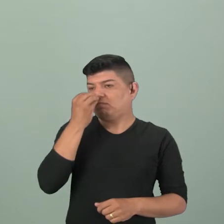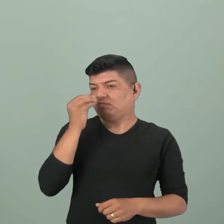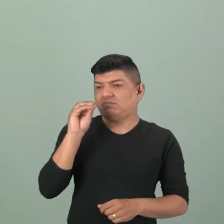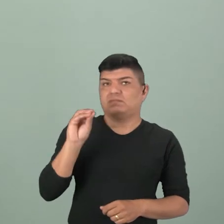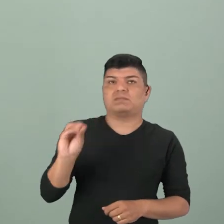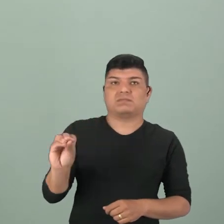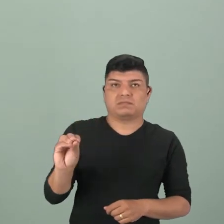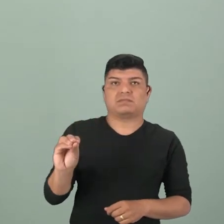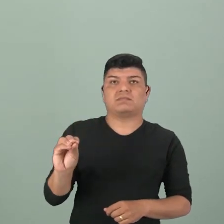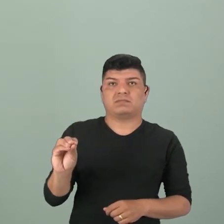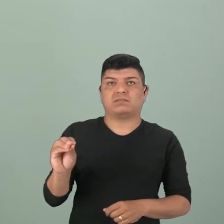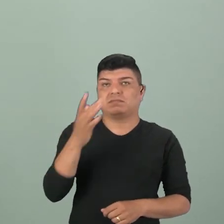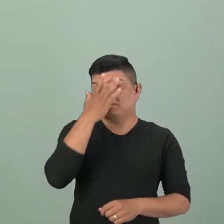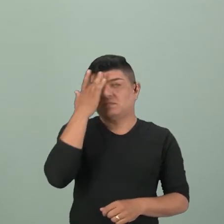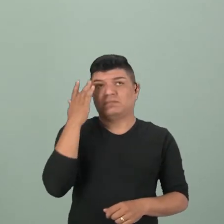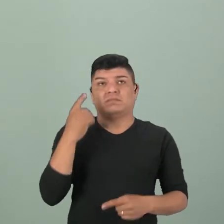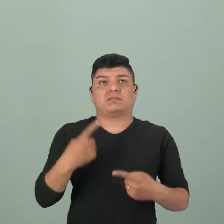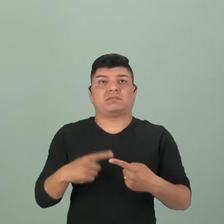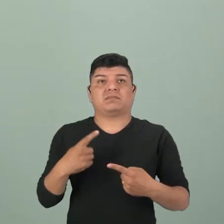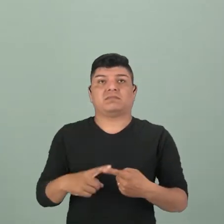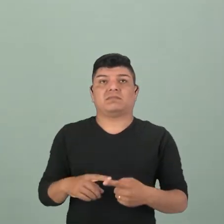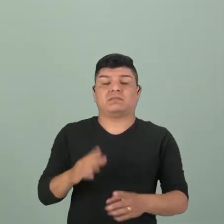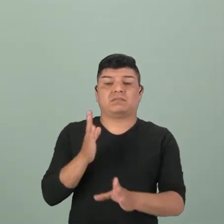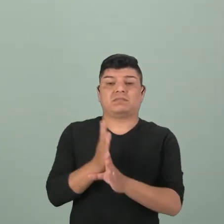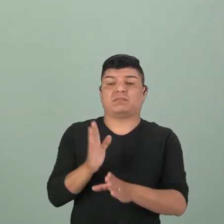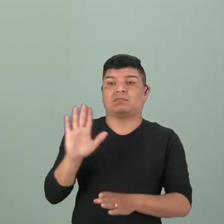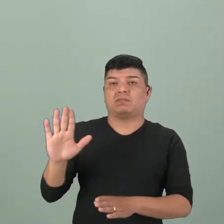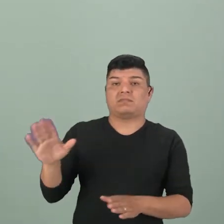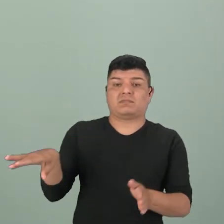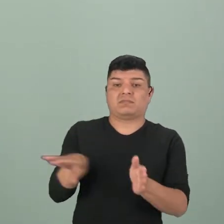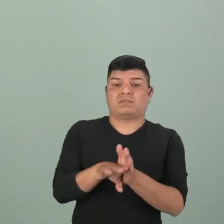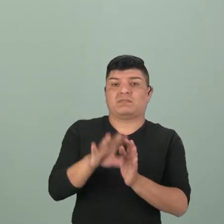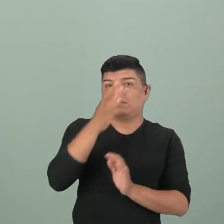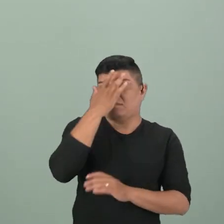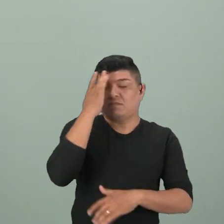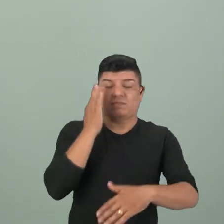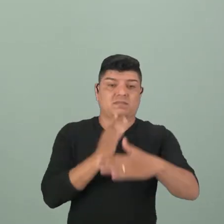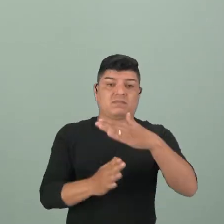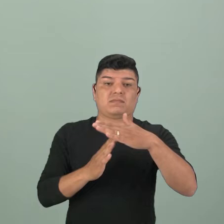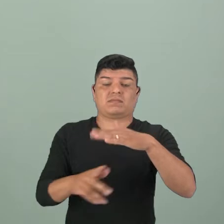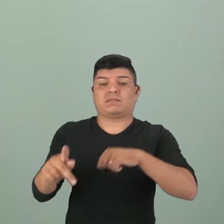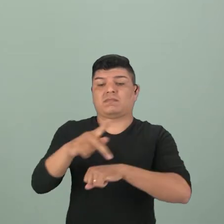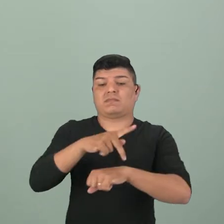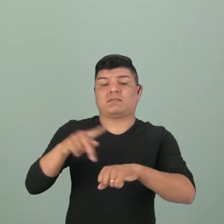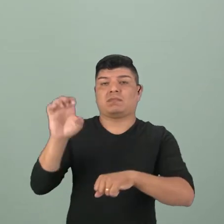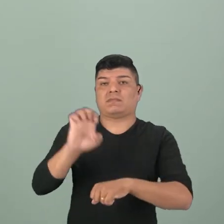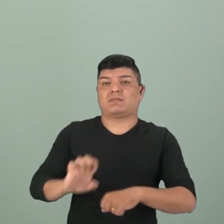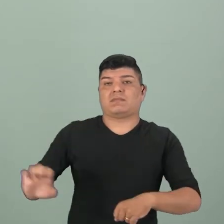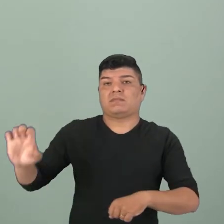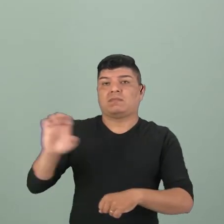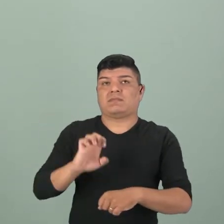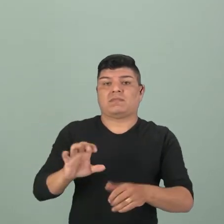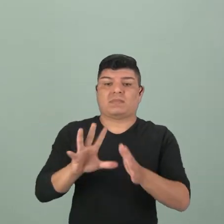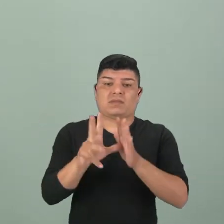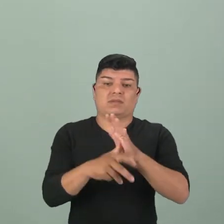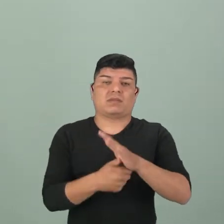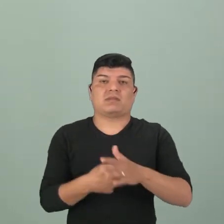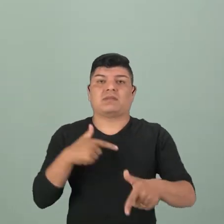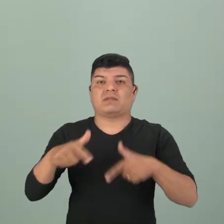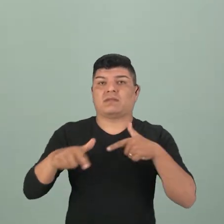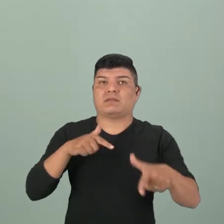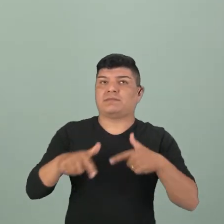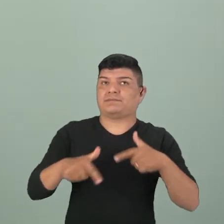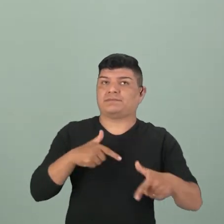repugnância dos estrangeiros, porque, segundo eles, os estrangeiros chegam nos países da Europa e tiram seus empregos, porque eles aceitam,